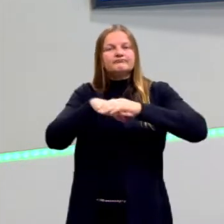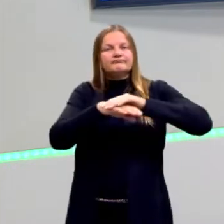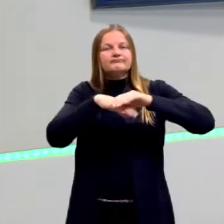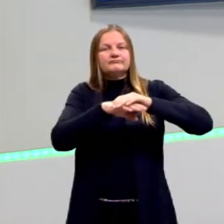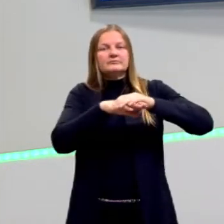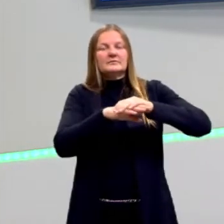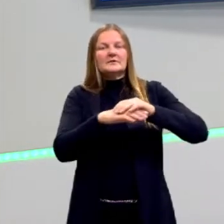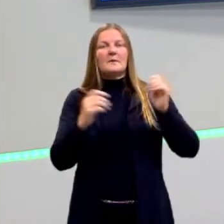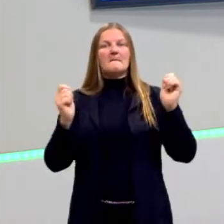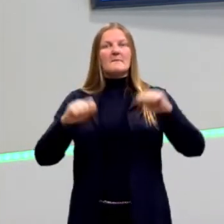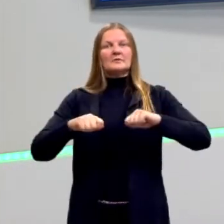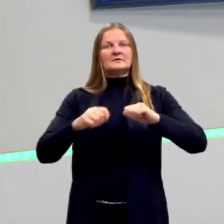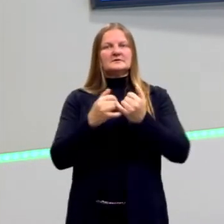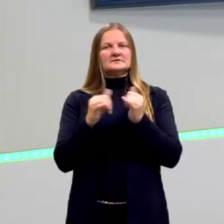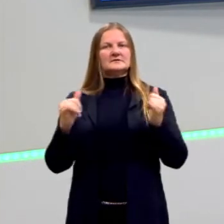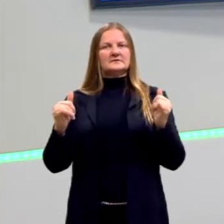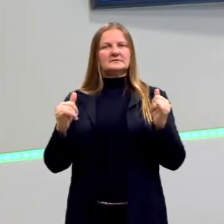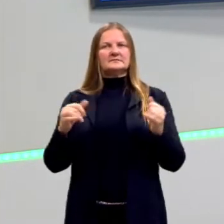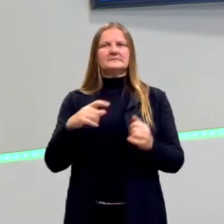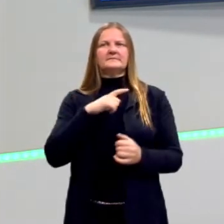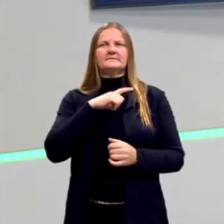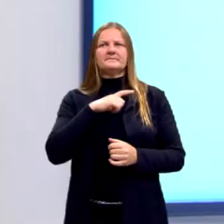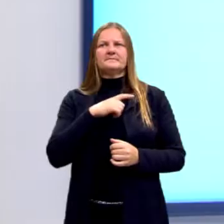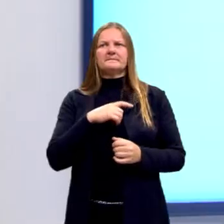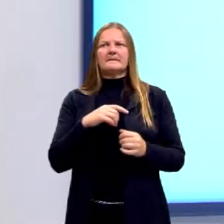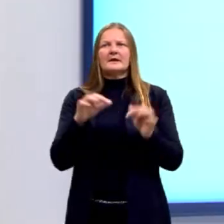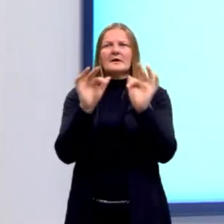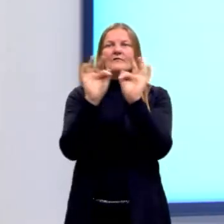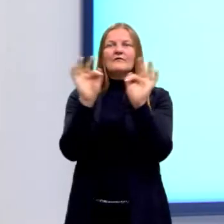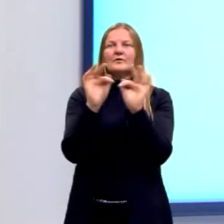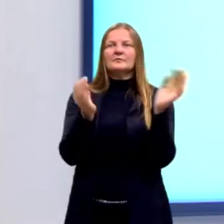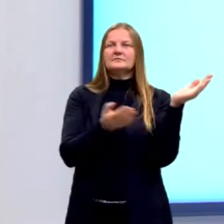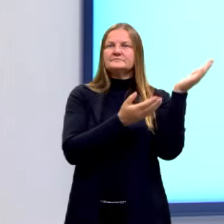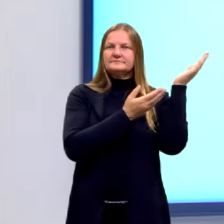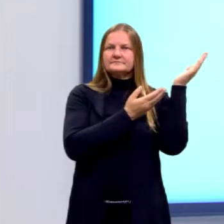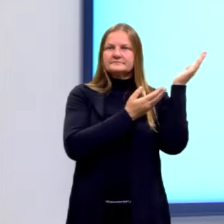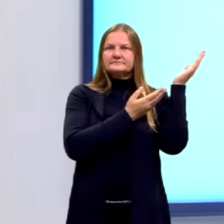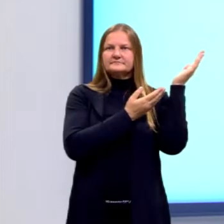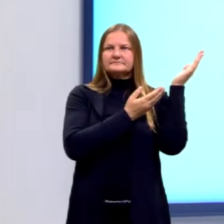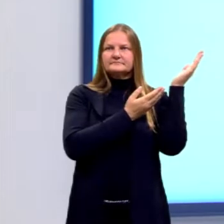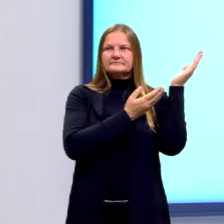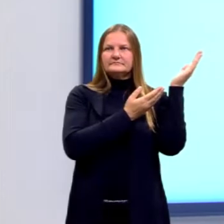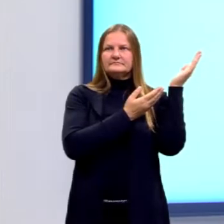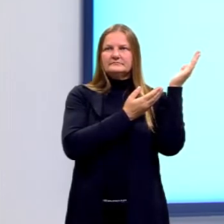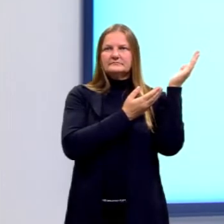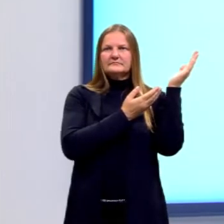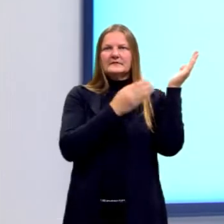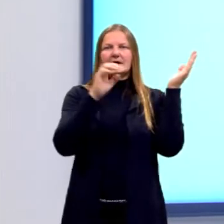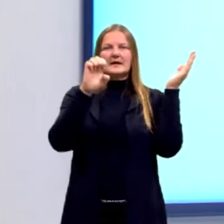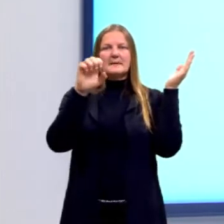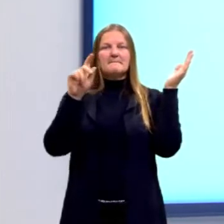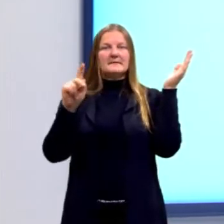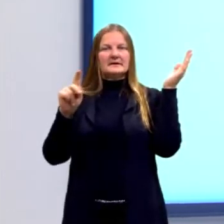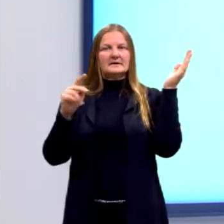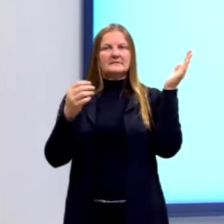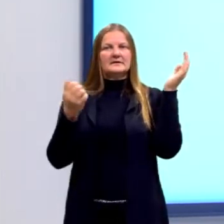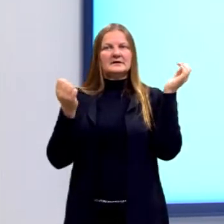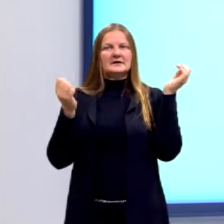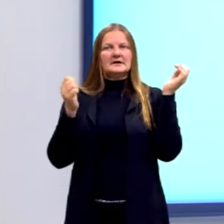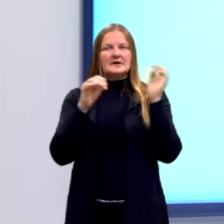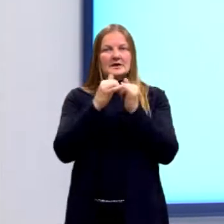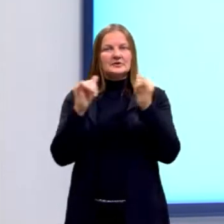tensão elétrico então aqui a gente pega simplesmente a gente pega essa energia potencial né que a gente viu agora